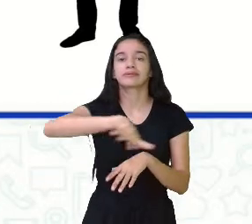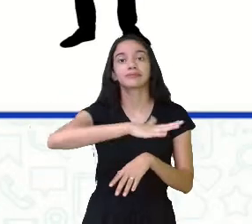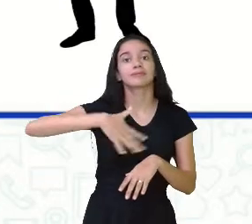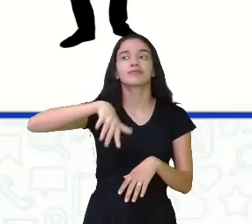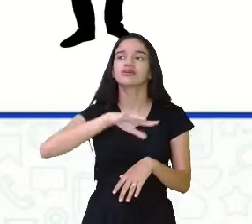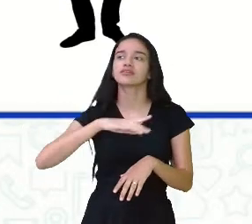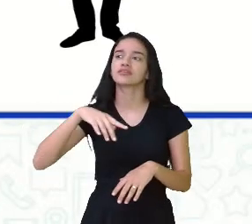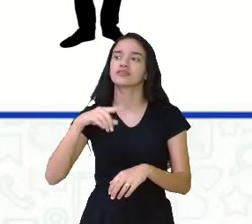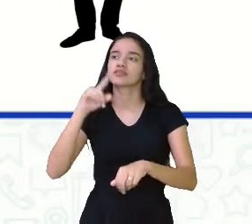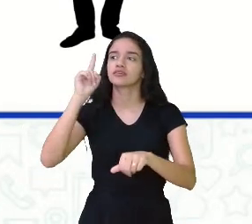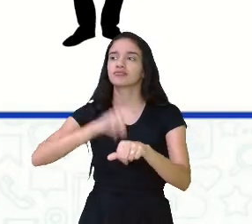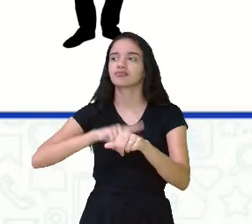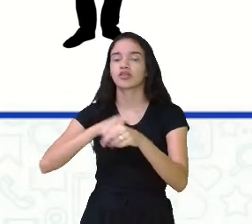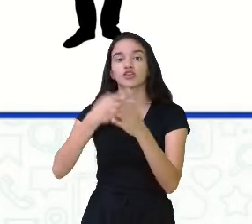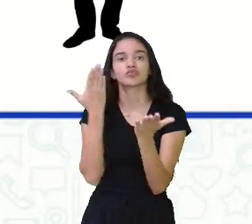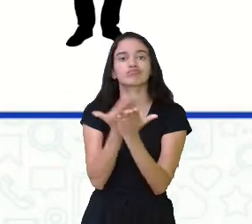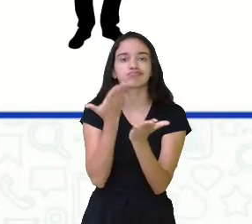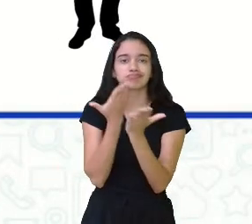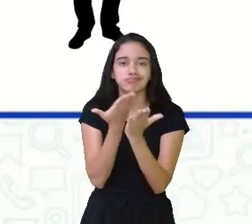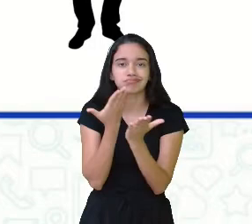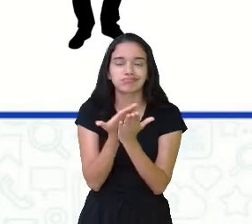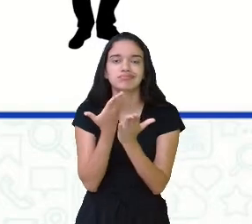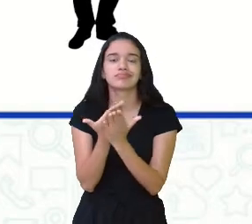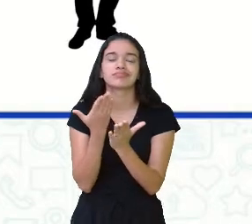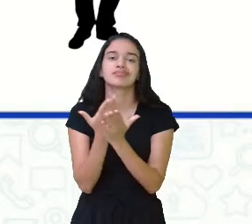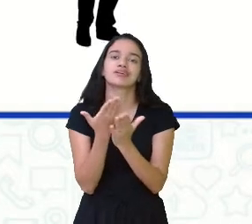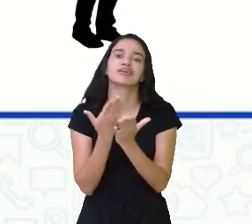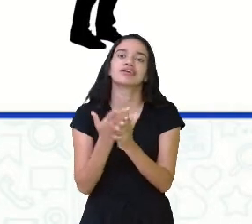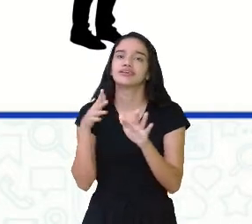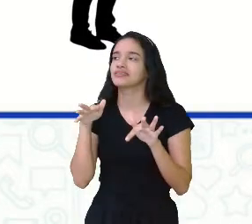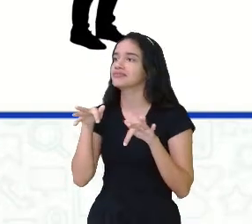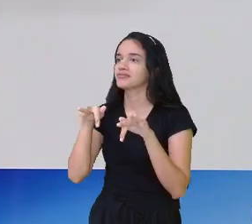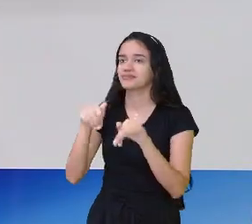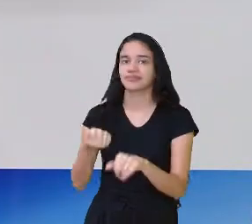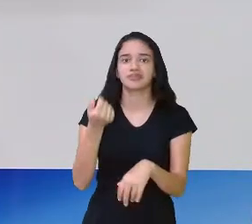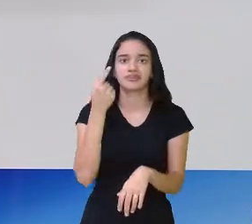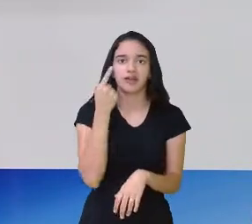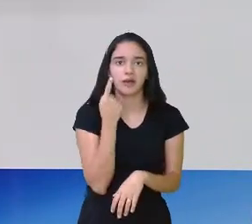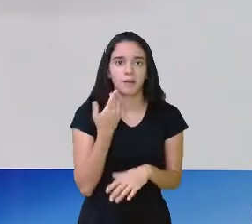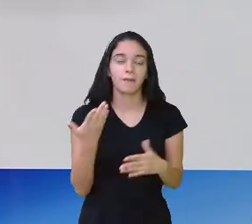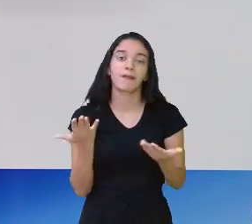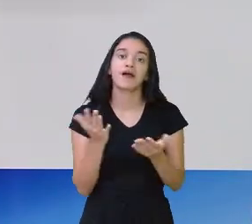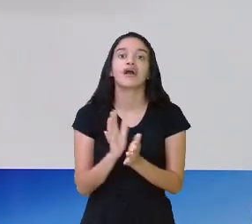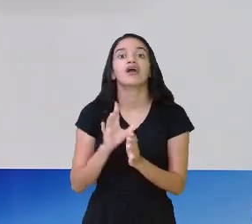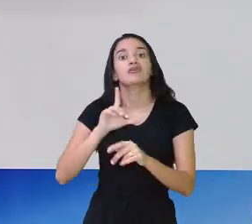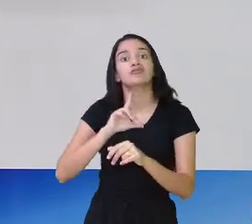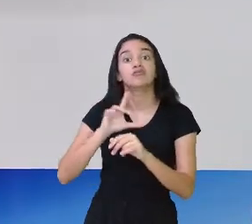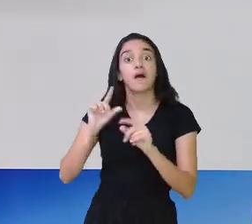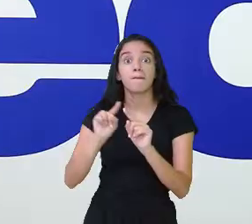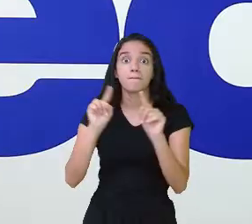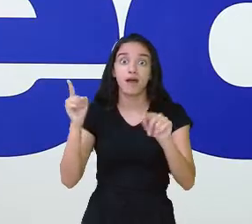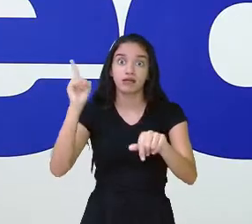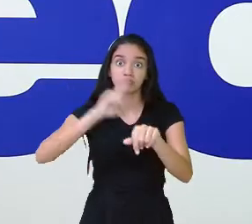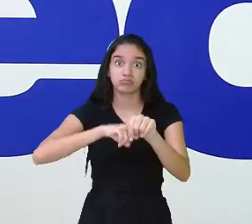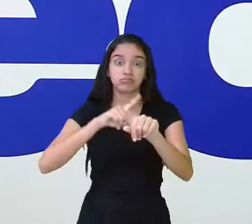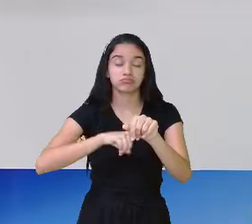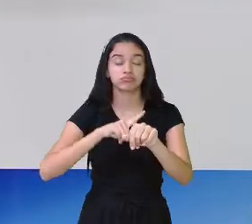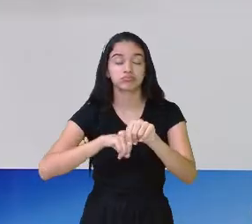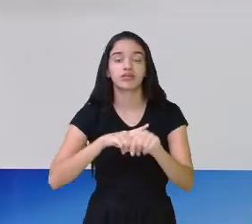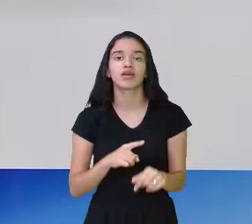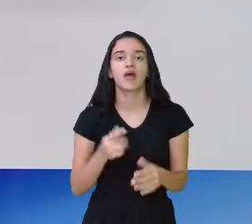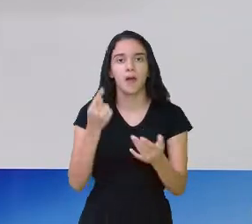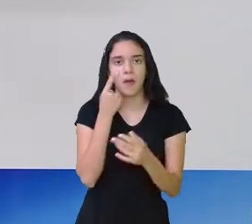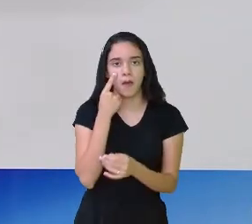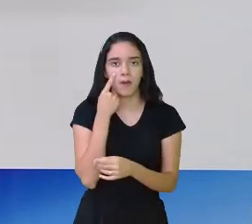Nosso tempinho nossa aula está indo, né? Nossa, para o espaço. Para o espaço, né? Mas dá tempo, vamos lá. Mas dá.